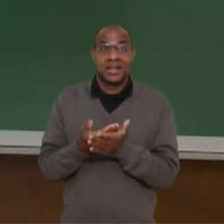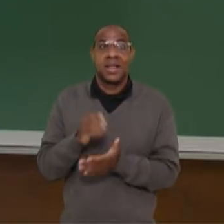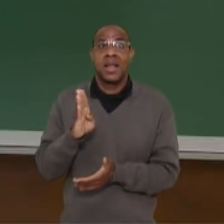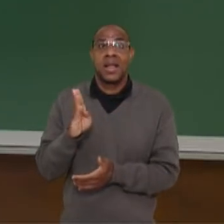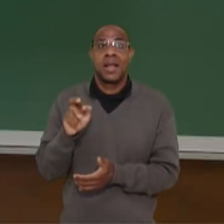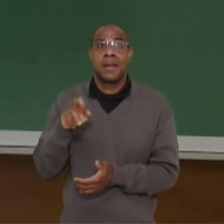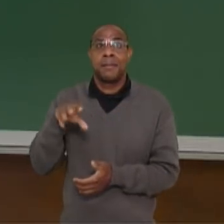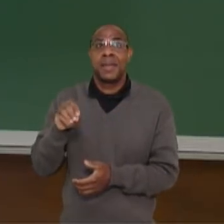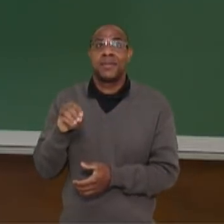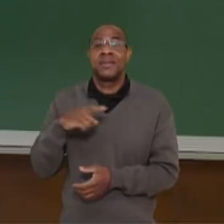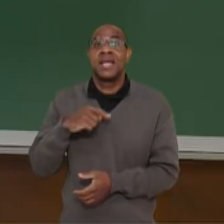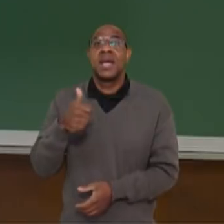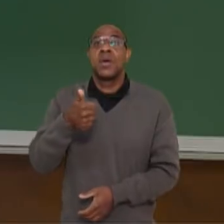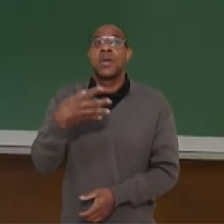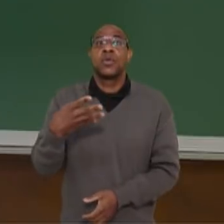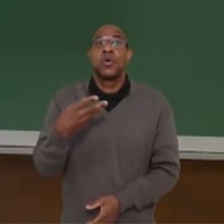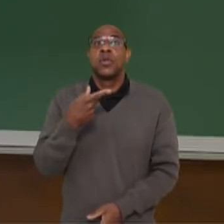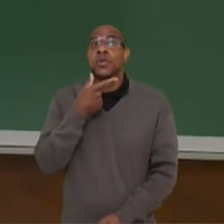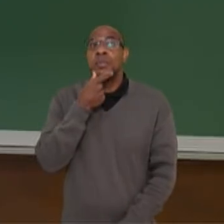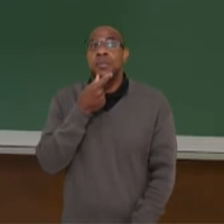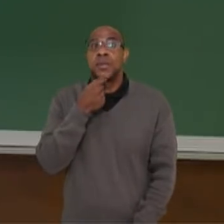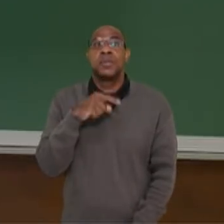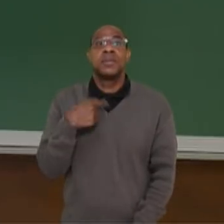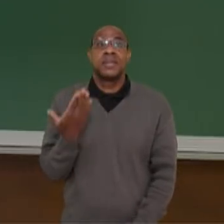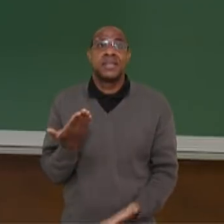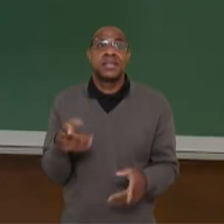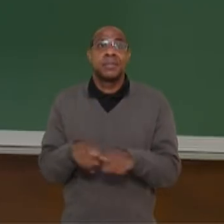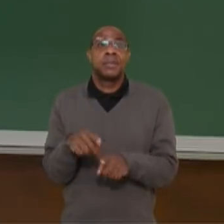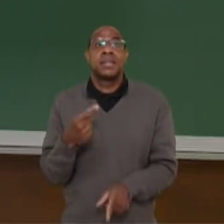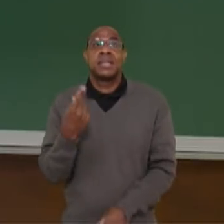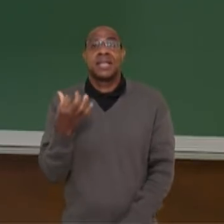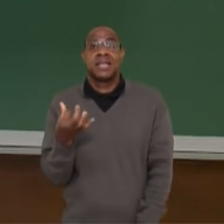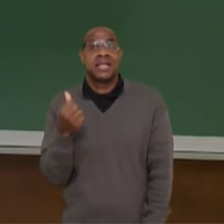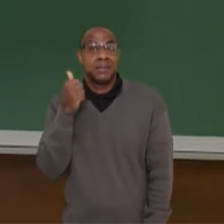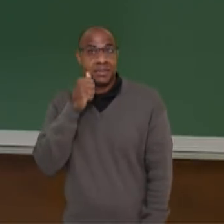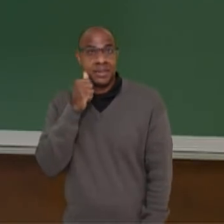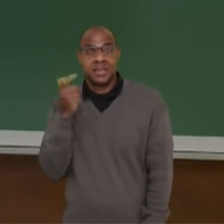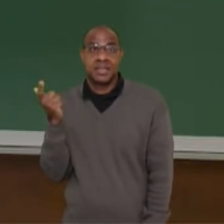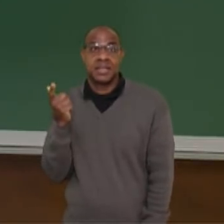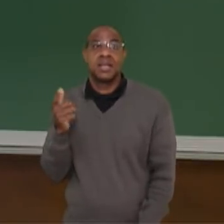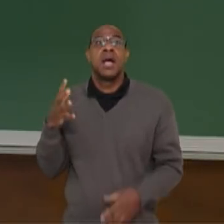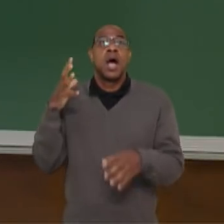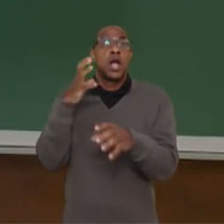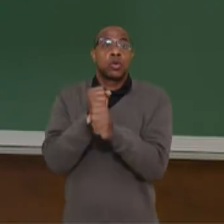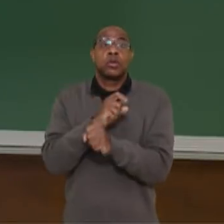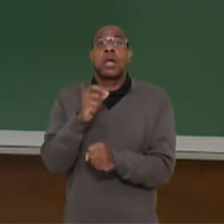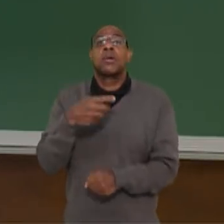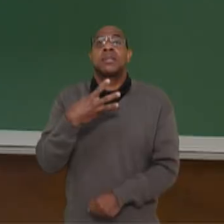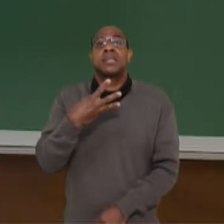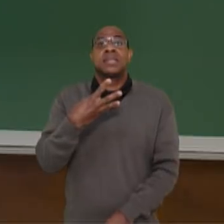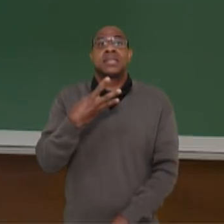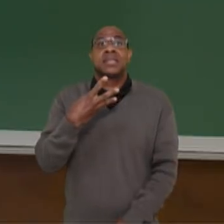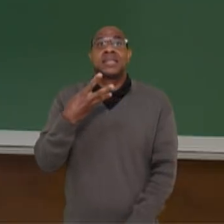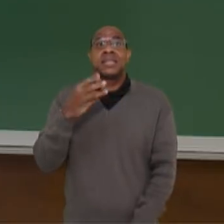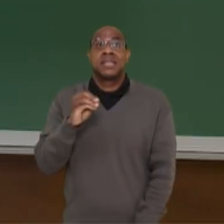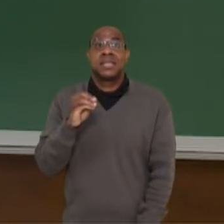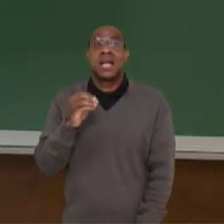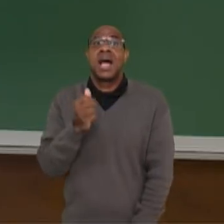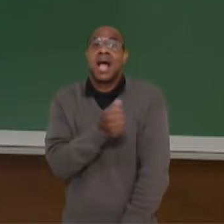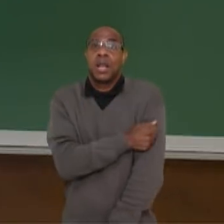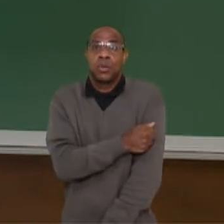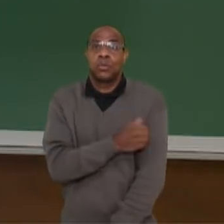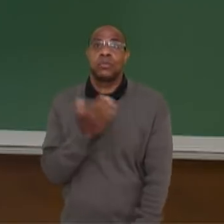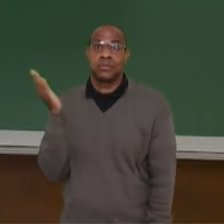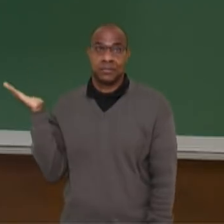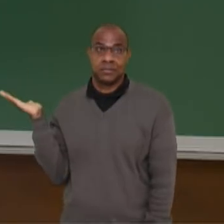incluindo ele, e 16 meninas. Ao todo, tem quantos alunos? 30 alunos. Então, se eu for sortear alguém na